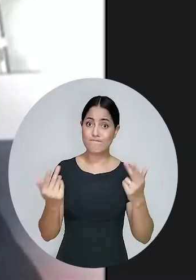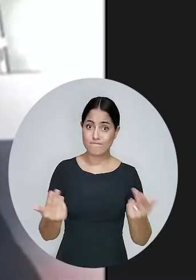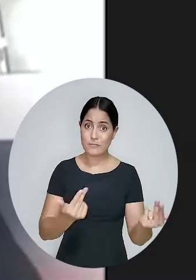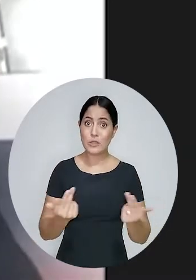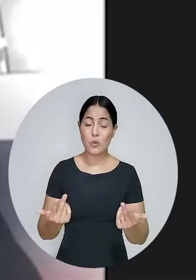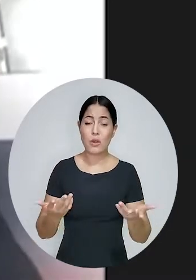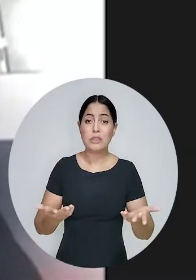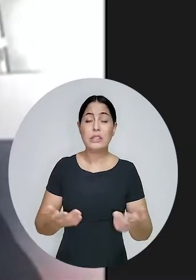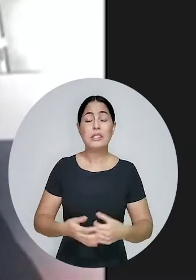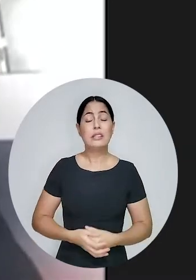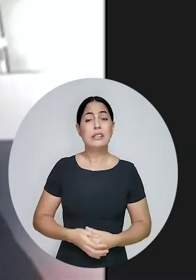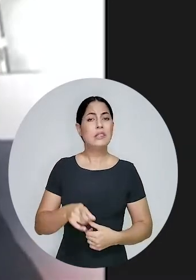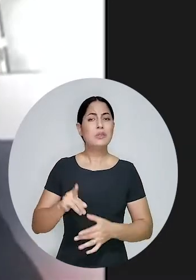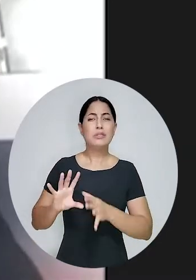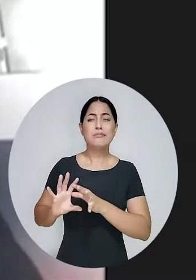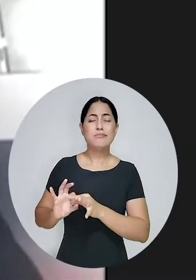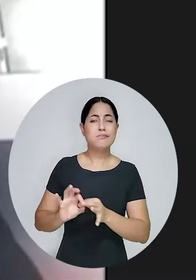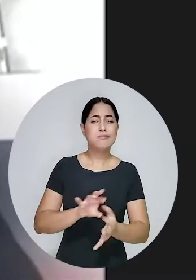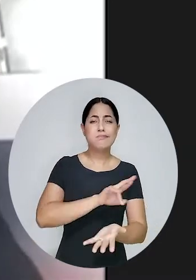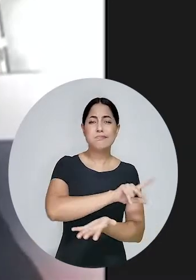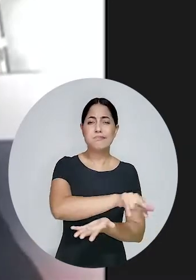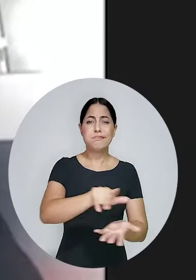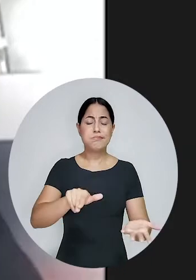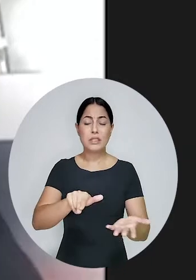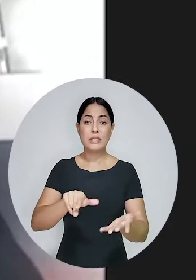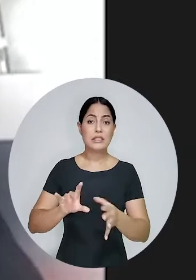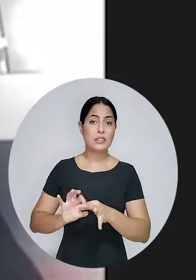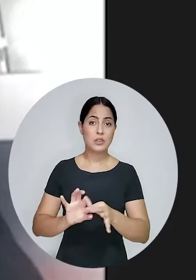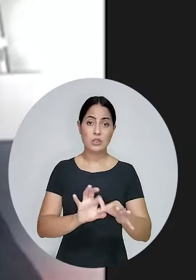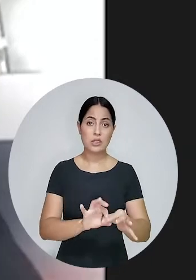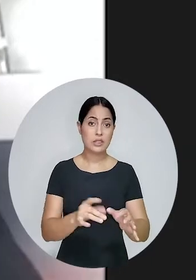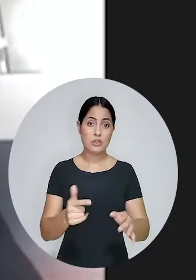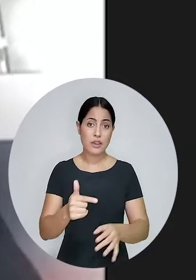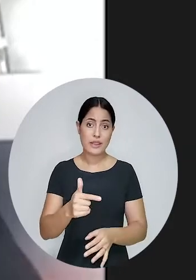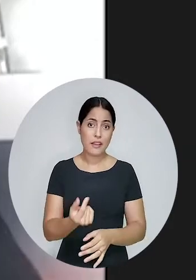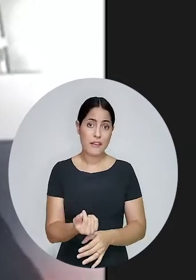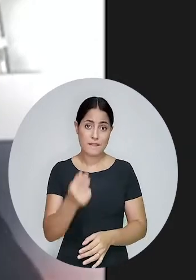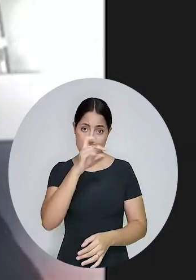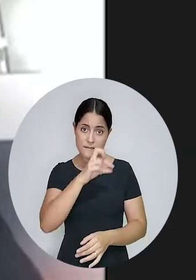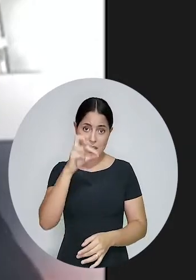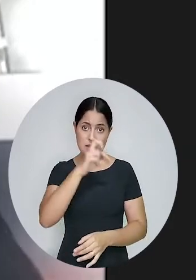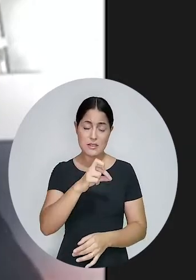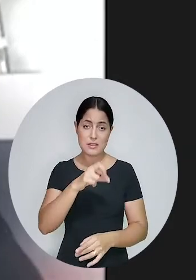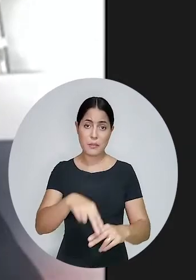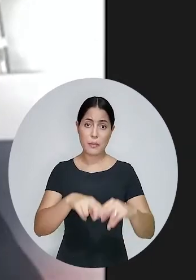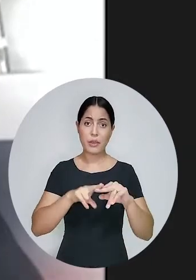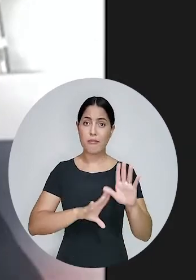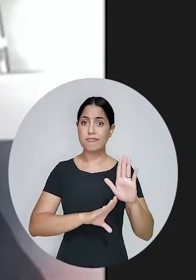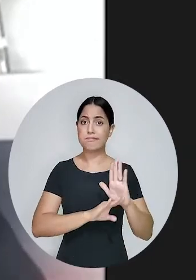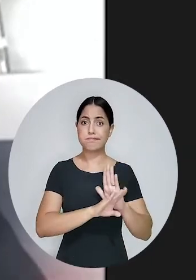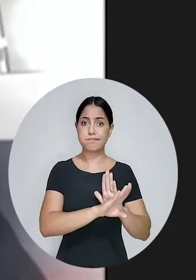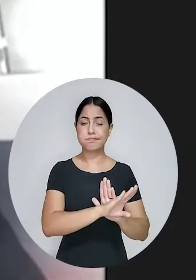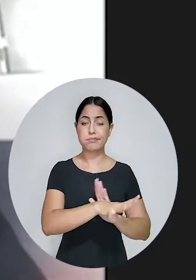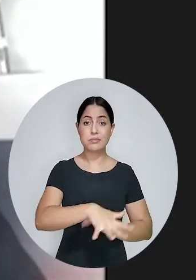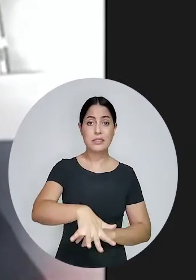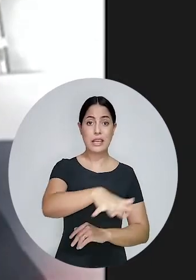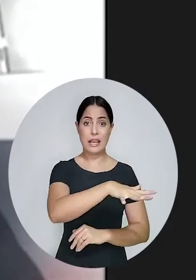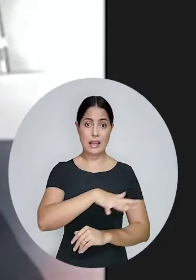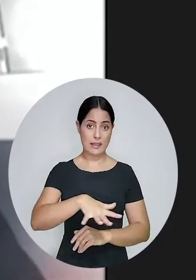de ser fiscalizadas. O mercado de ações, por exemplo, que também é objeto